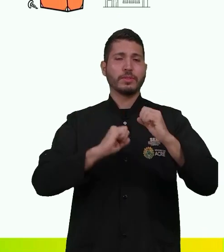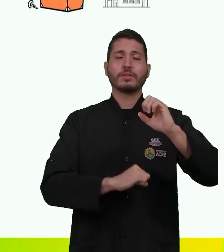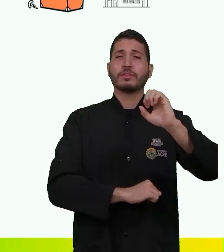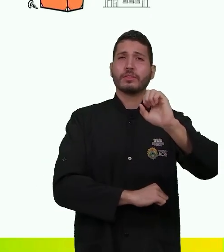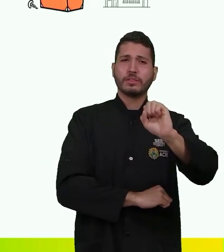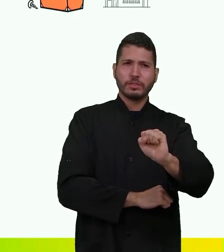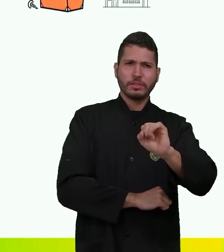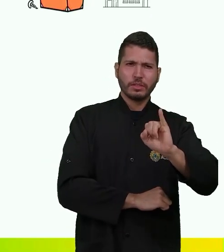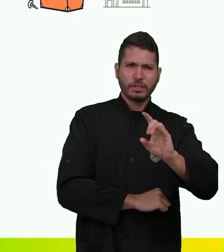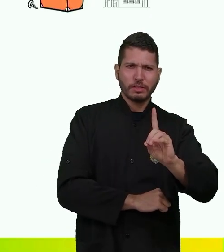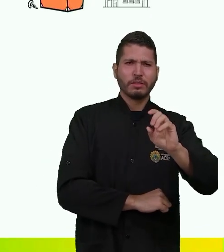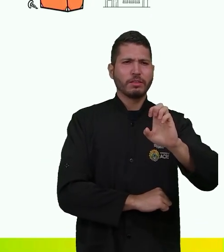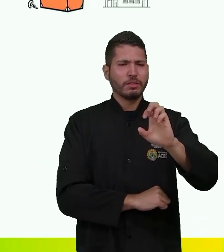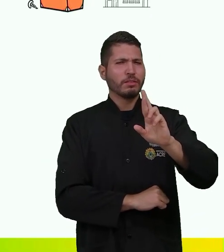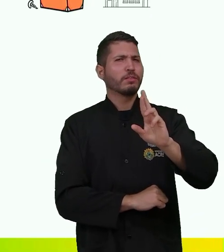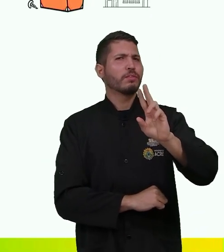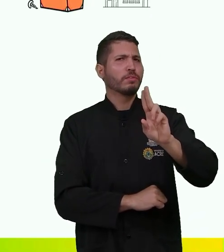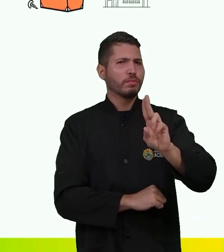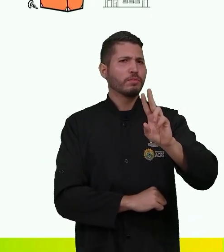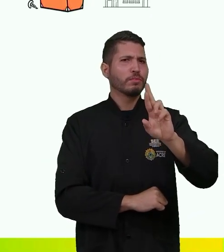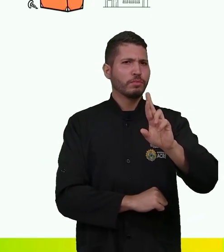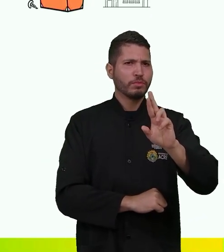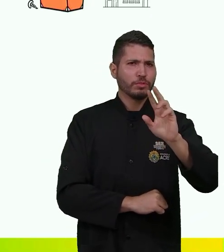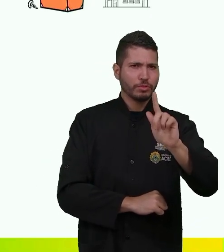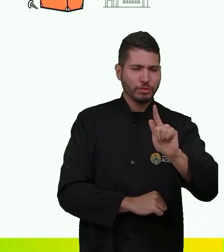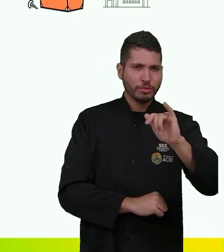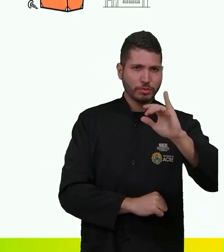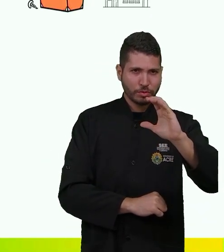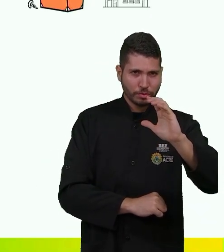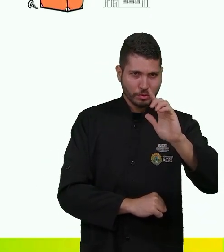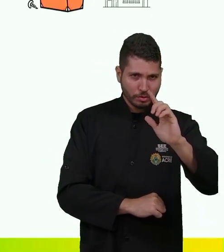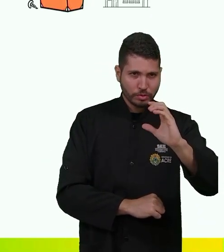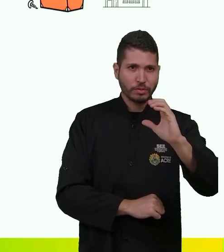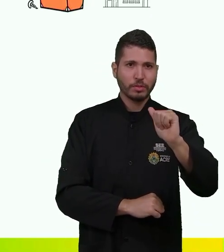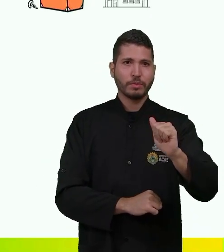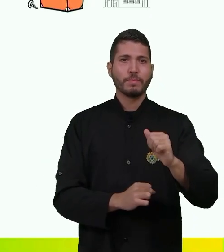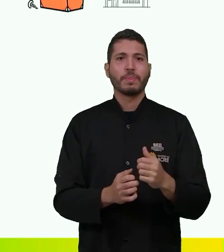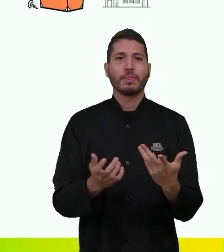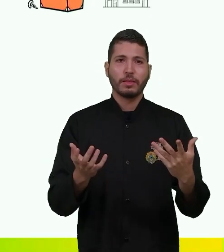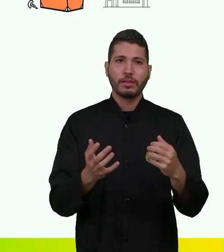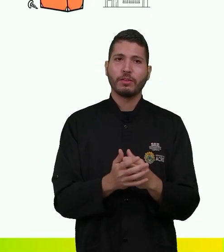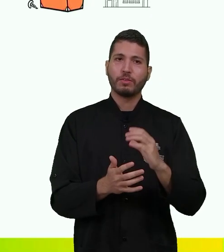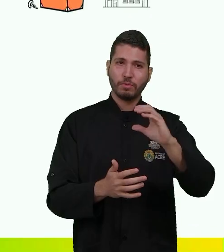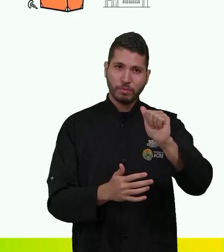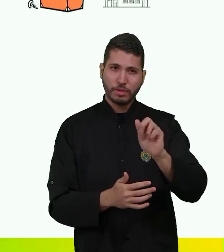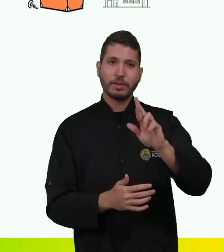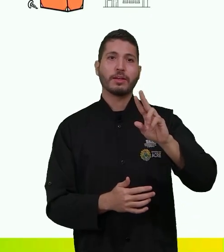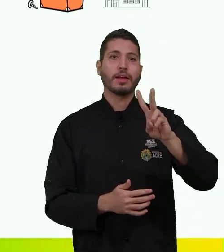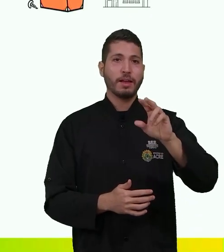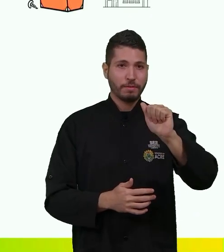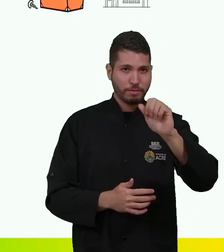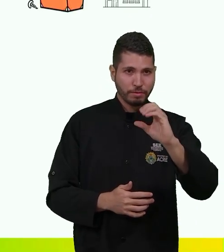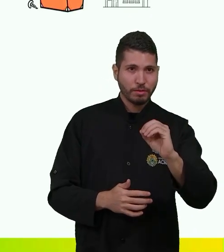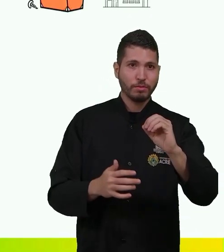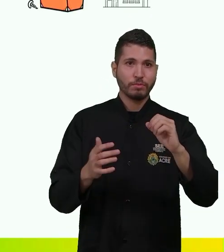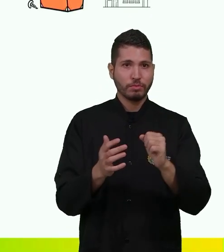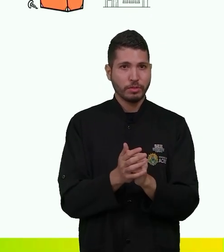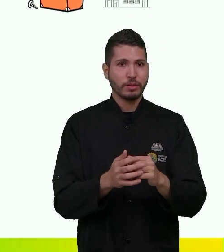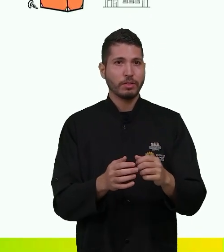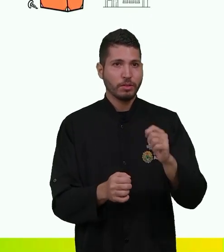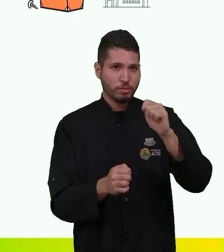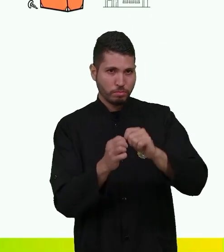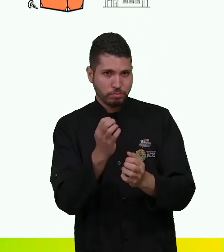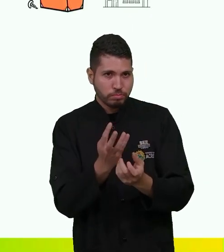mineral era queimado para gerar calor e produzir vapor, que por sua vez acionava os motores das